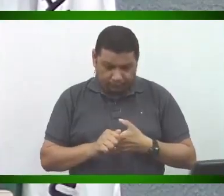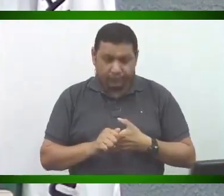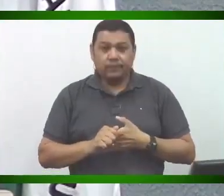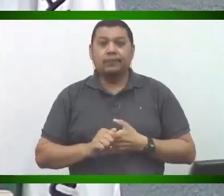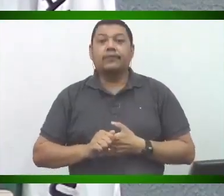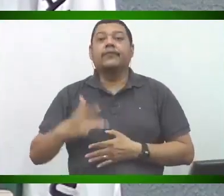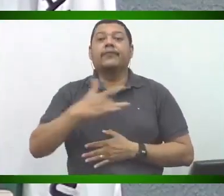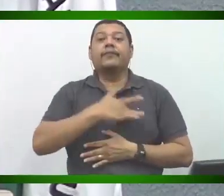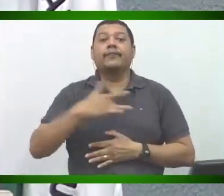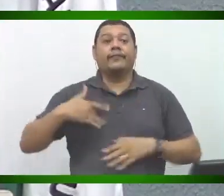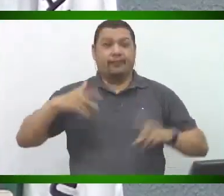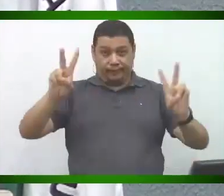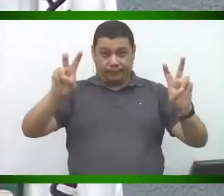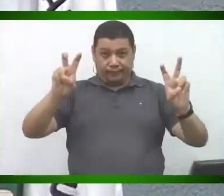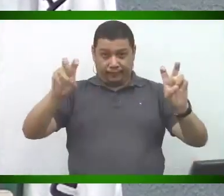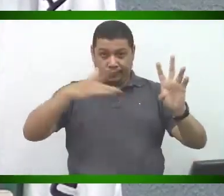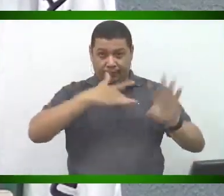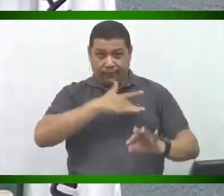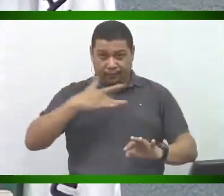saúde.